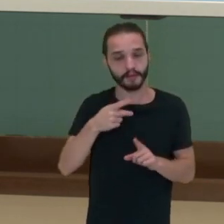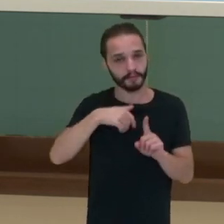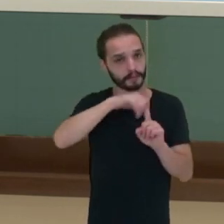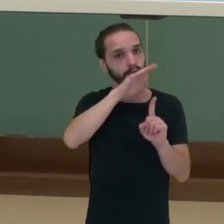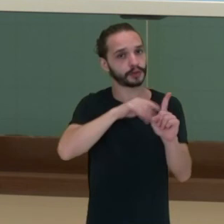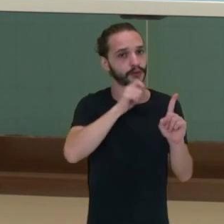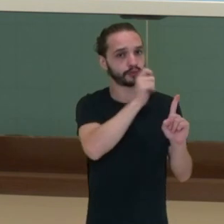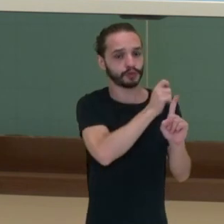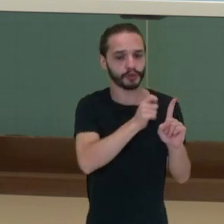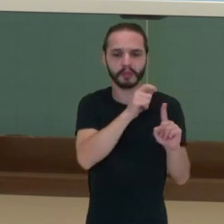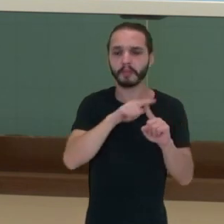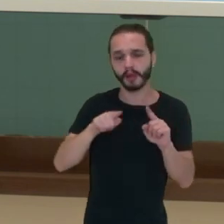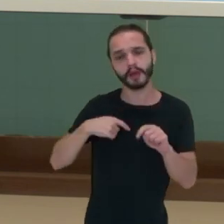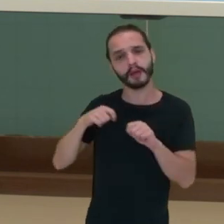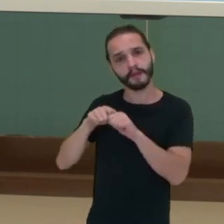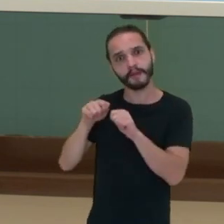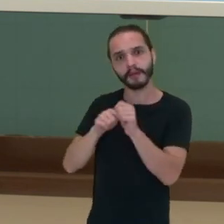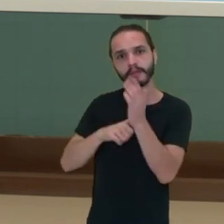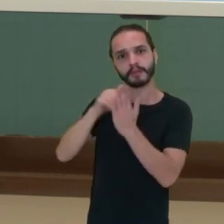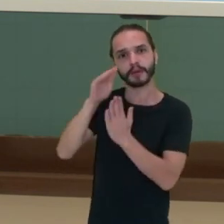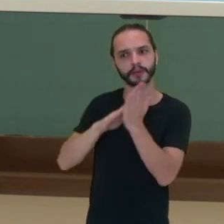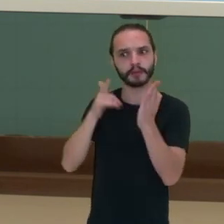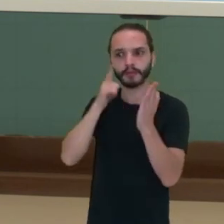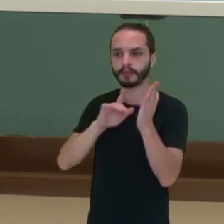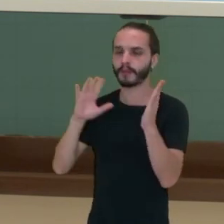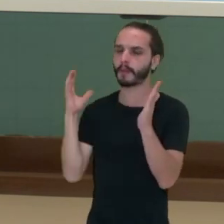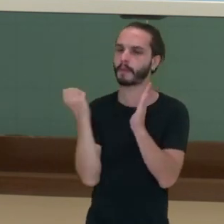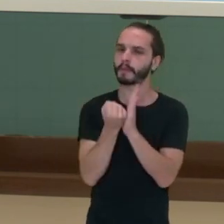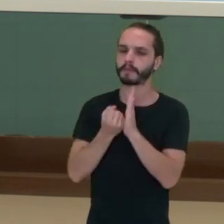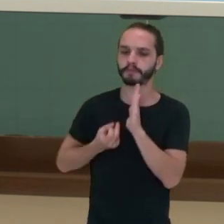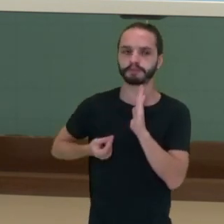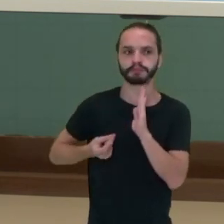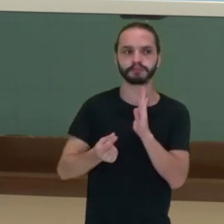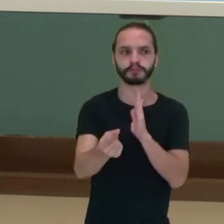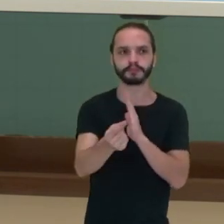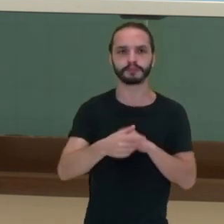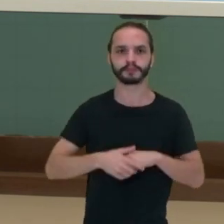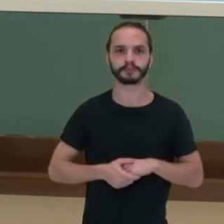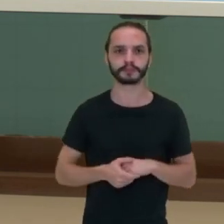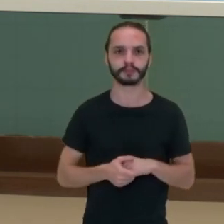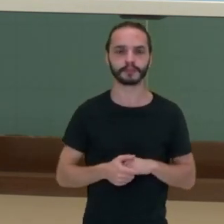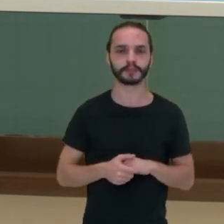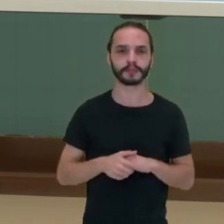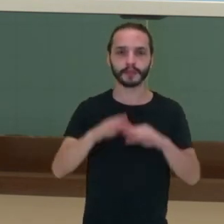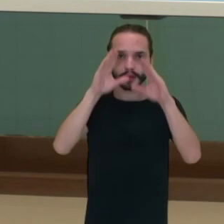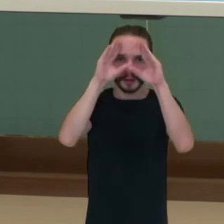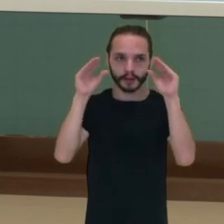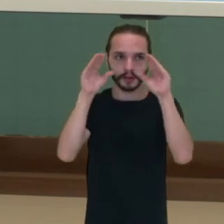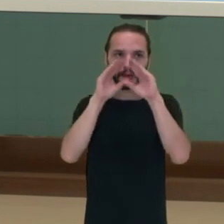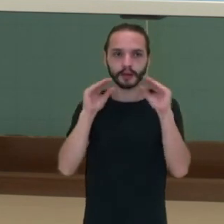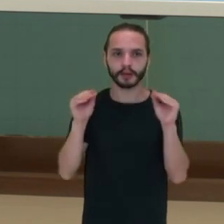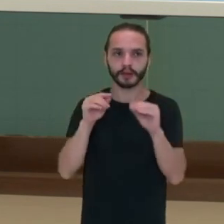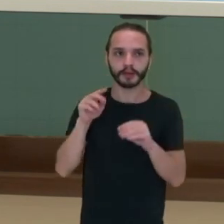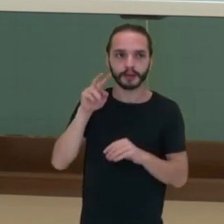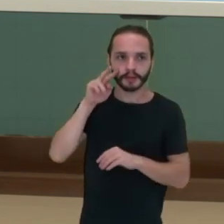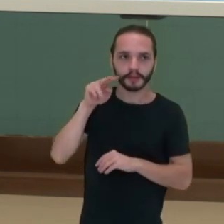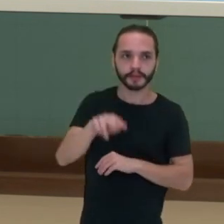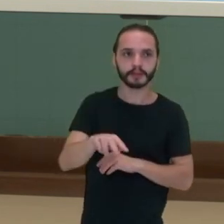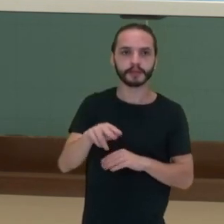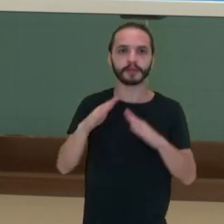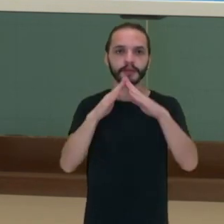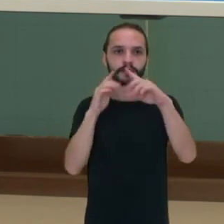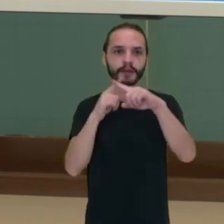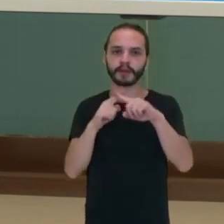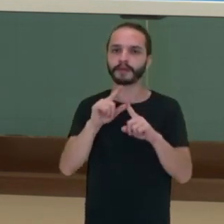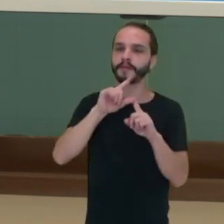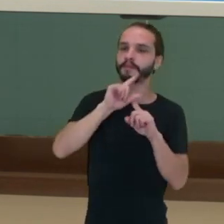obra que se tornou assim emblemática. Tanto é que quando Leonardo da Vinci ele chegou na Capela Sistina e deu uma olhadinha só para ver a obra do